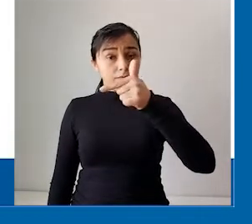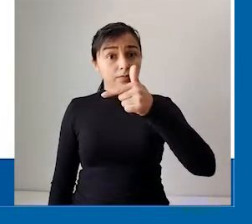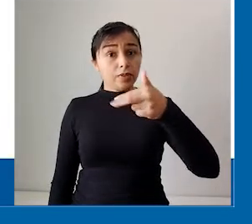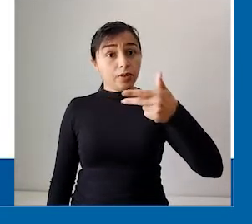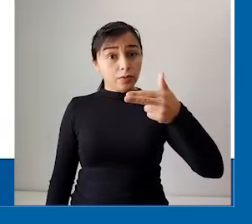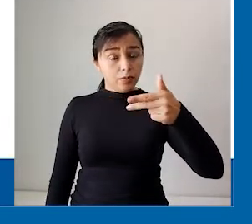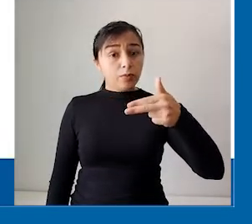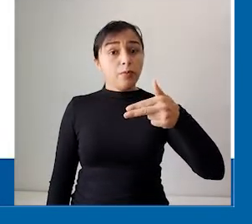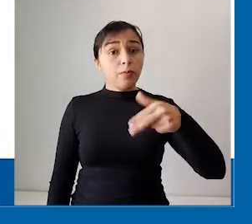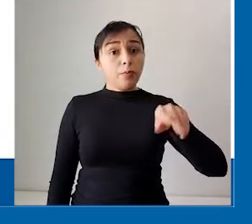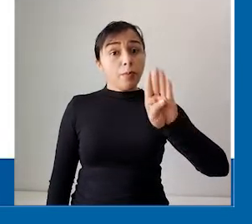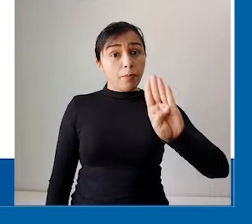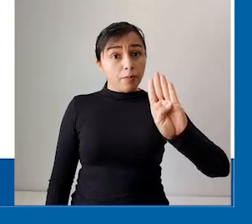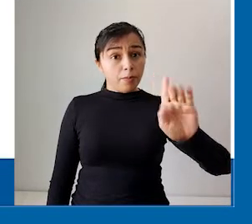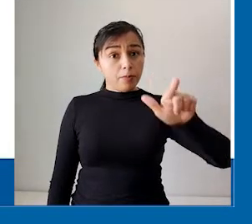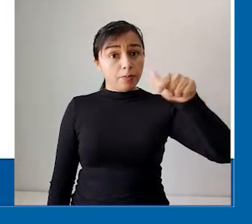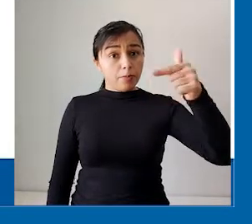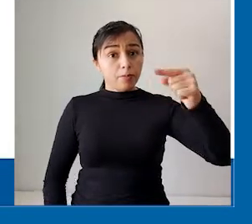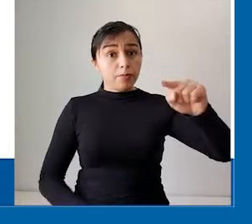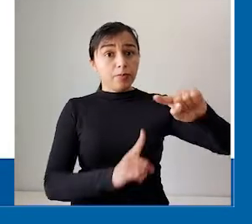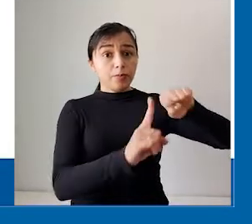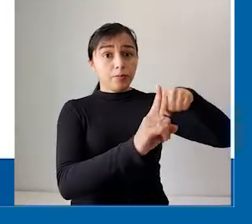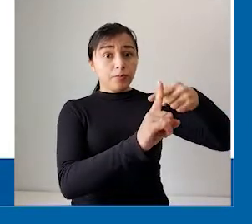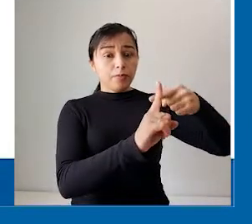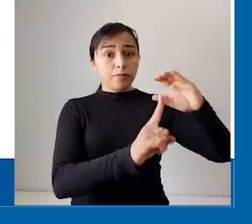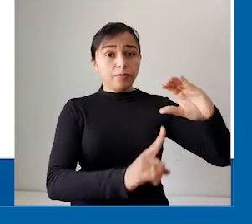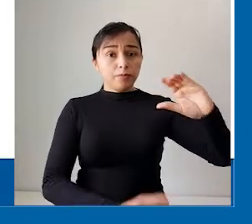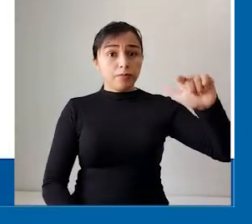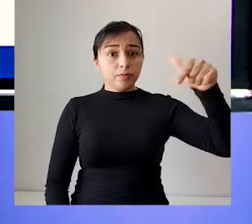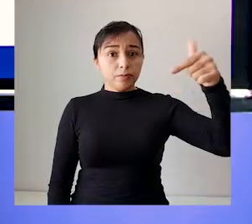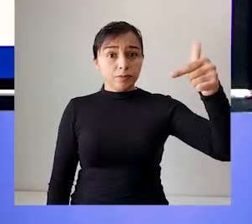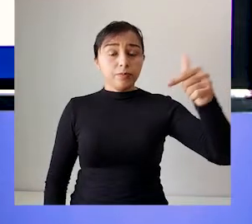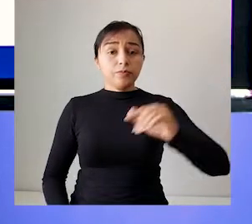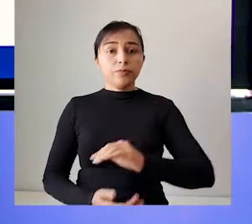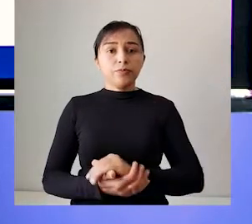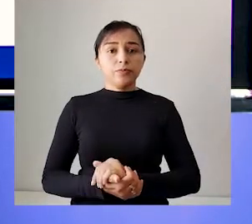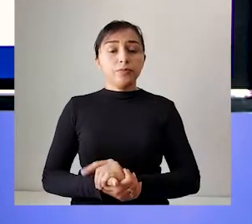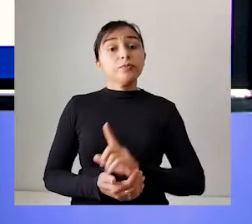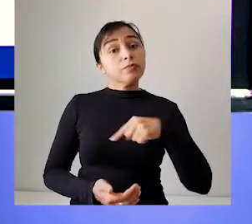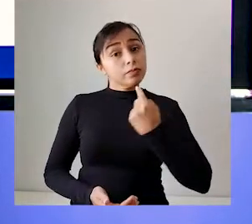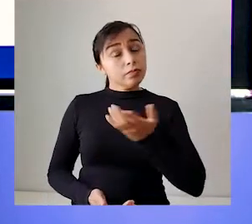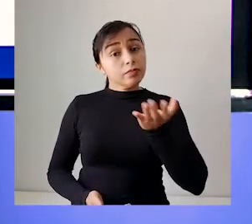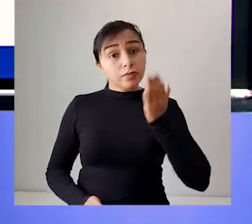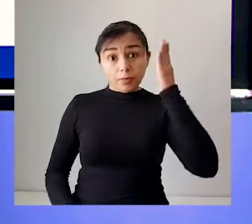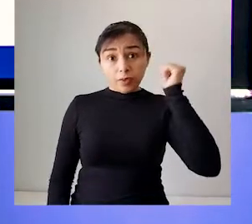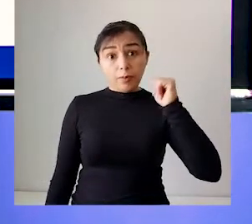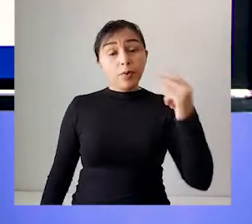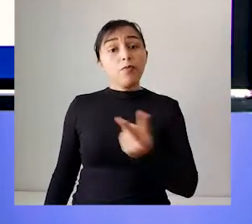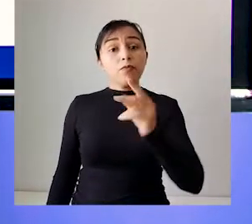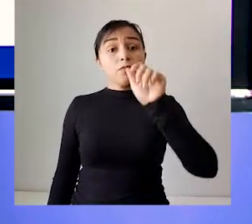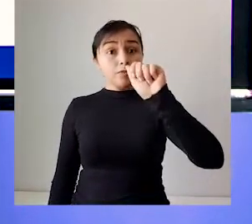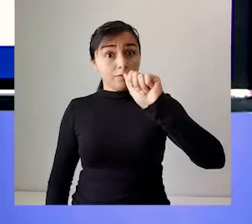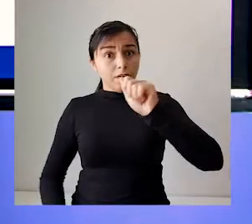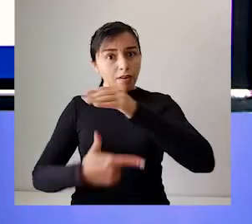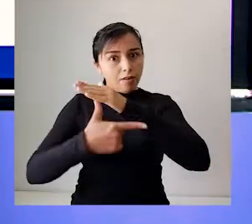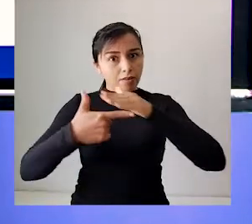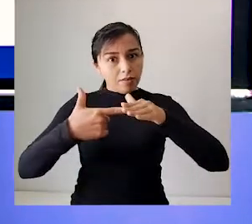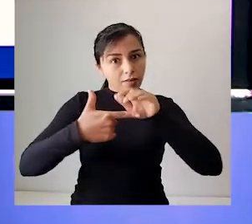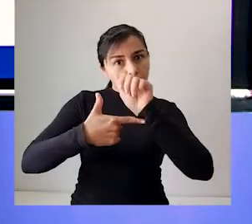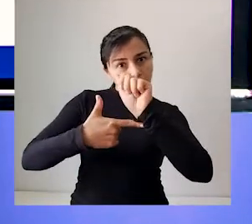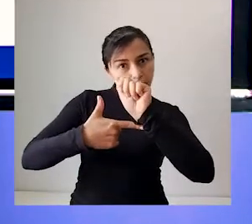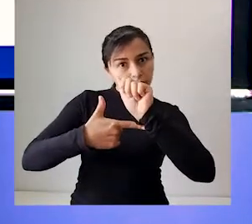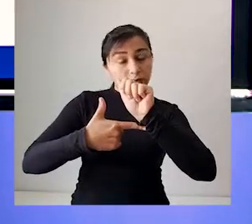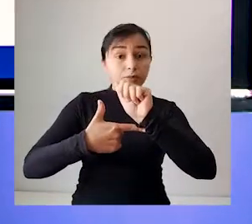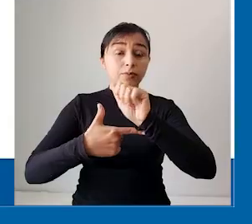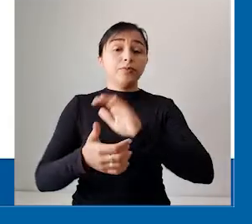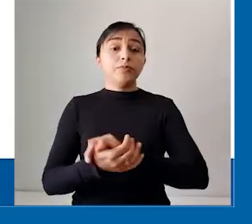quadrado igual B ao quadrado mais C ao quadrado. Como a gente quer descobrir o valor do A, que é a hipotenusa,